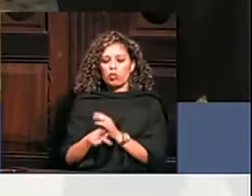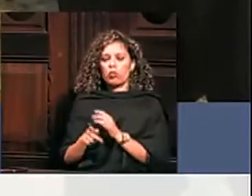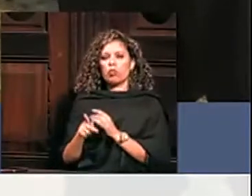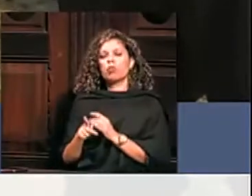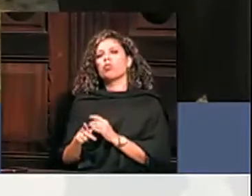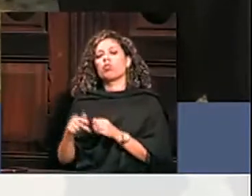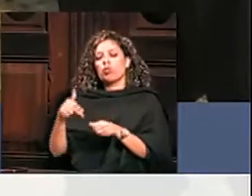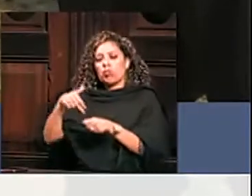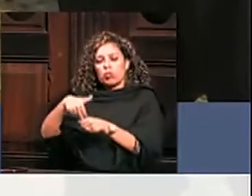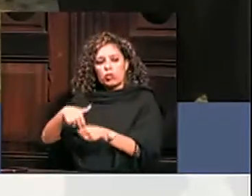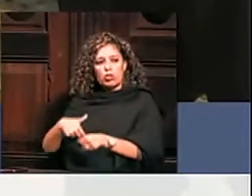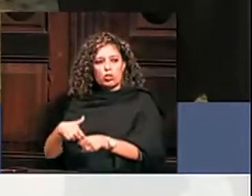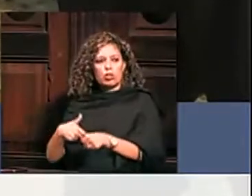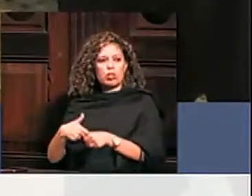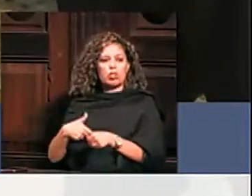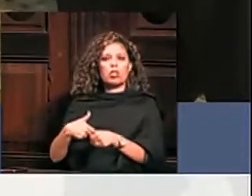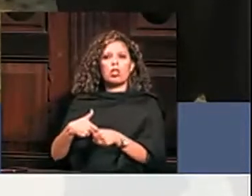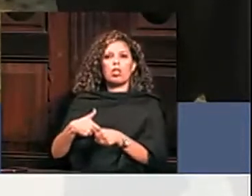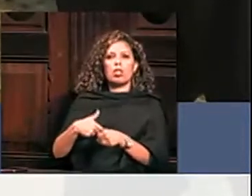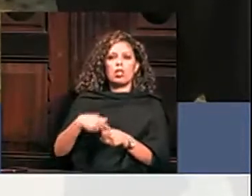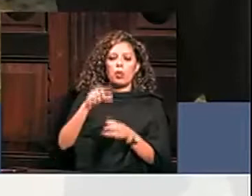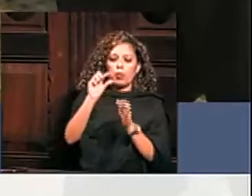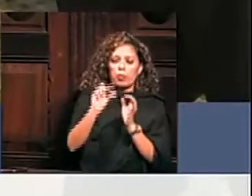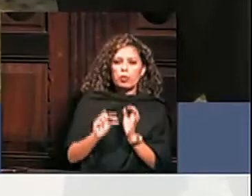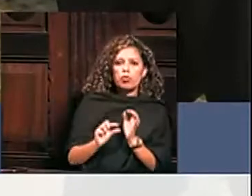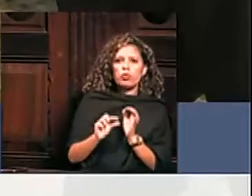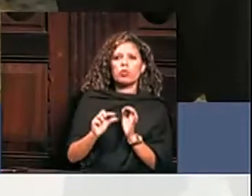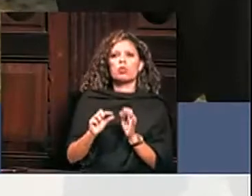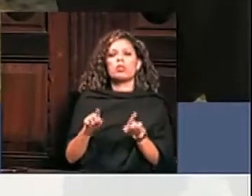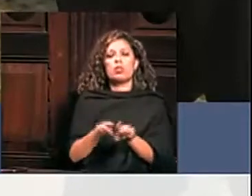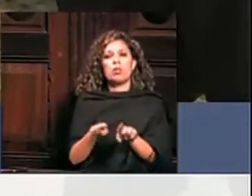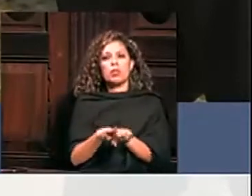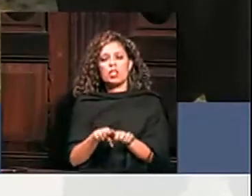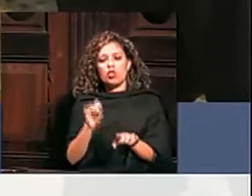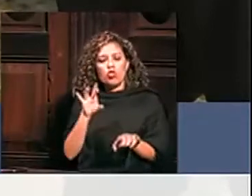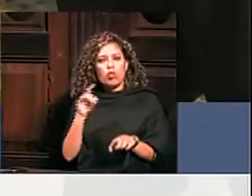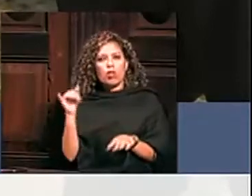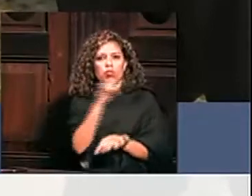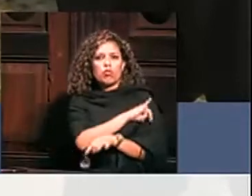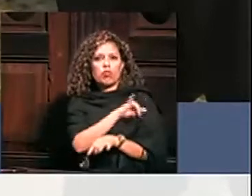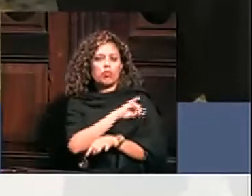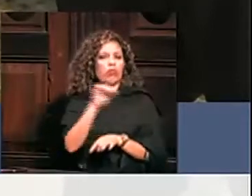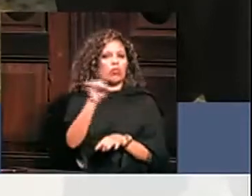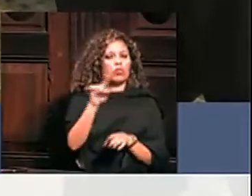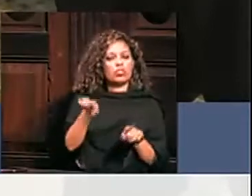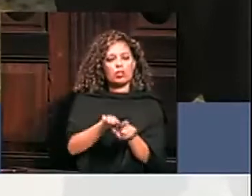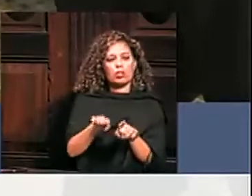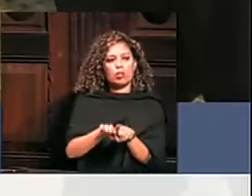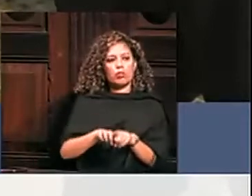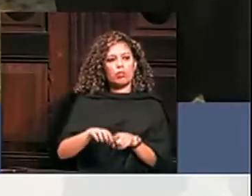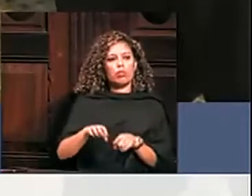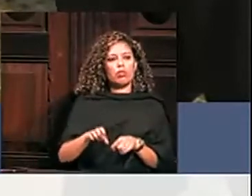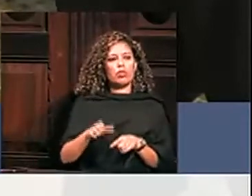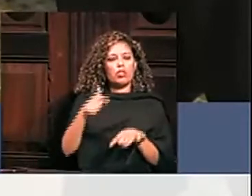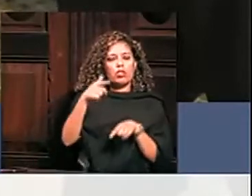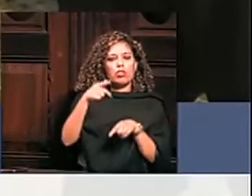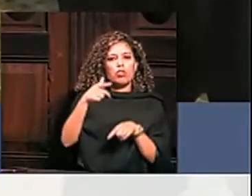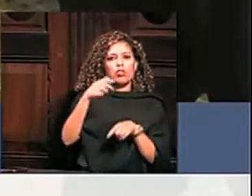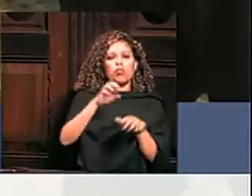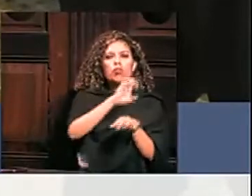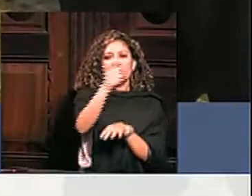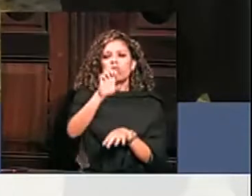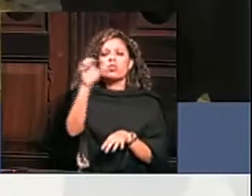a exemplo de outros estados da região sudeste, como Espírito Santo e São Paulo. Foi, sem dúvida nenhuma, uma grande